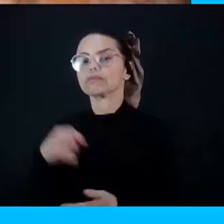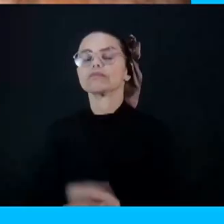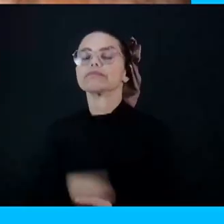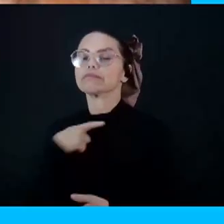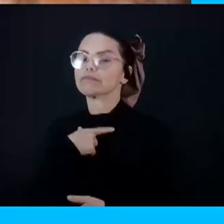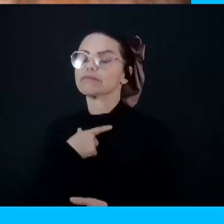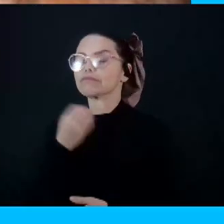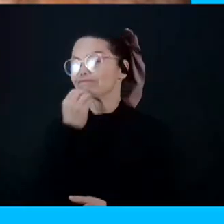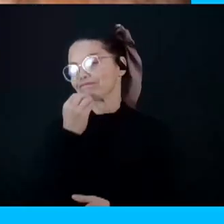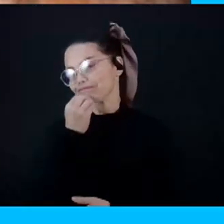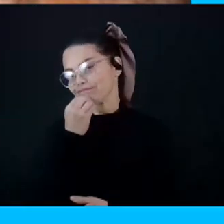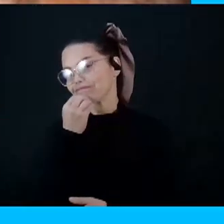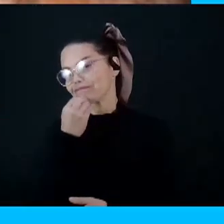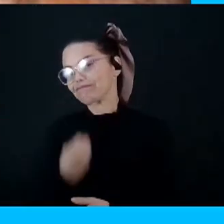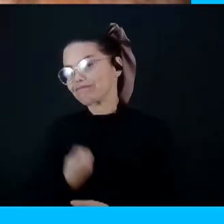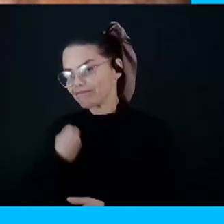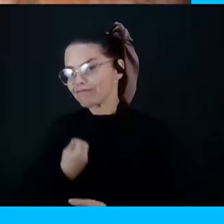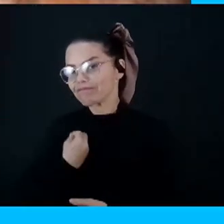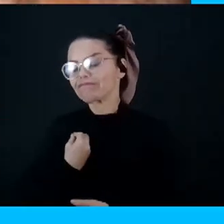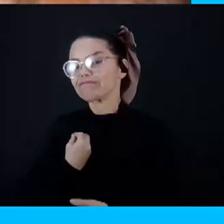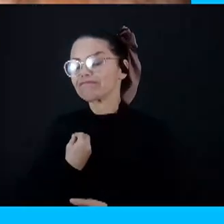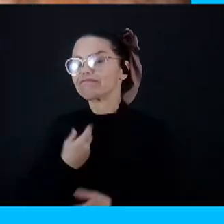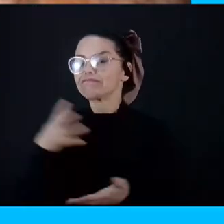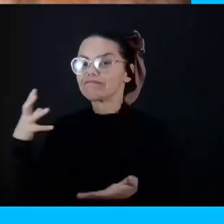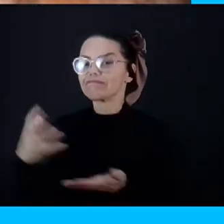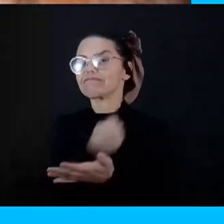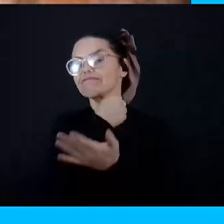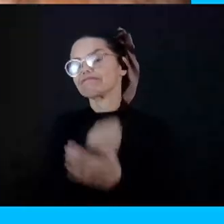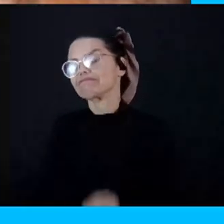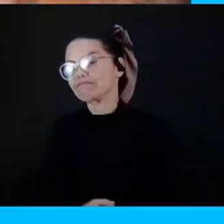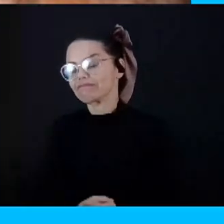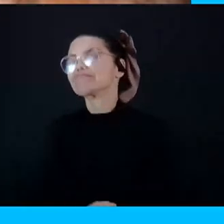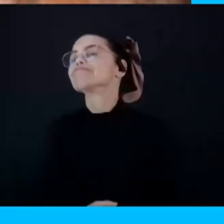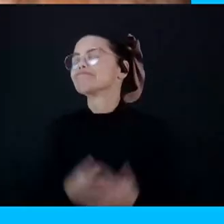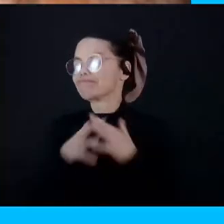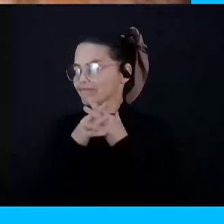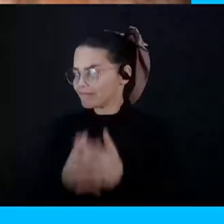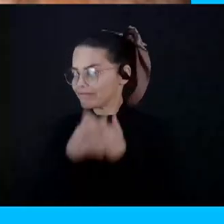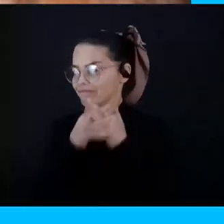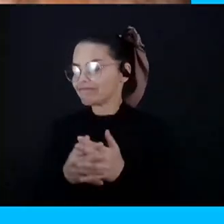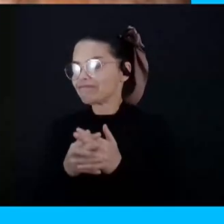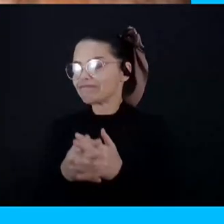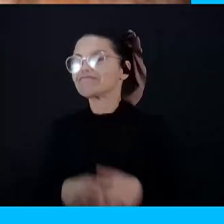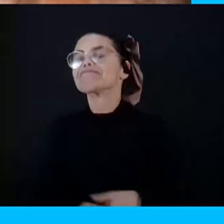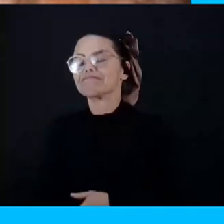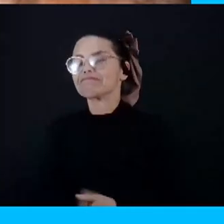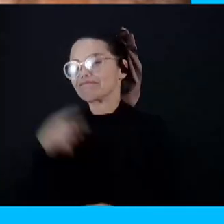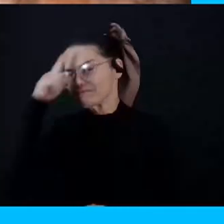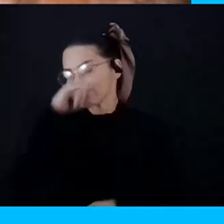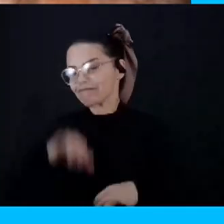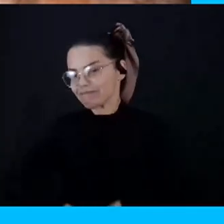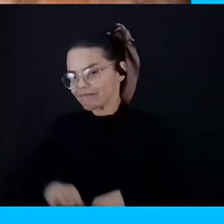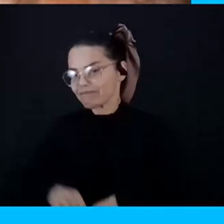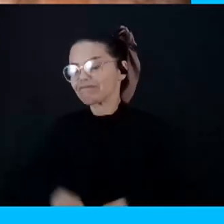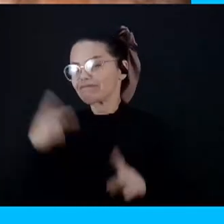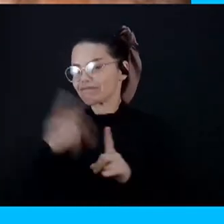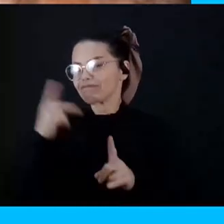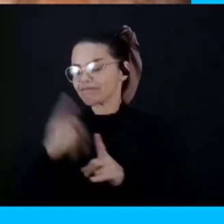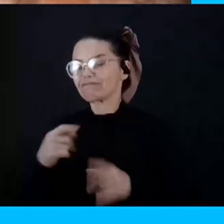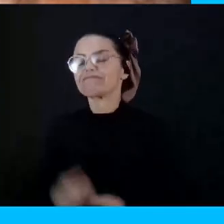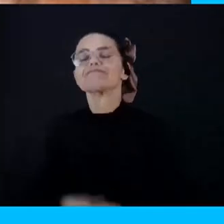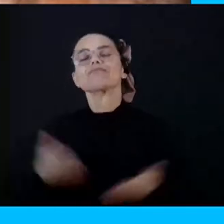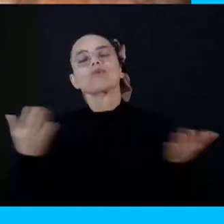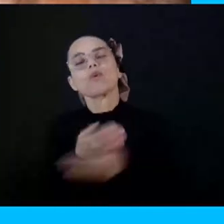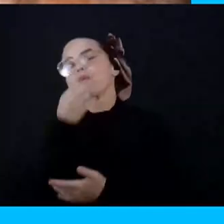de vida. Ele foi resgatado em uma situação muito delicada. Hoje, o Ju está saudável, cheio